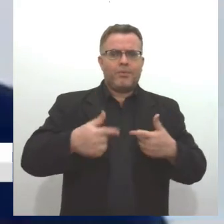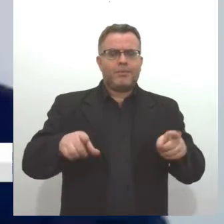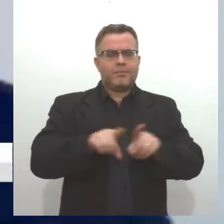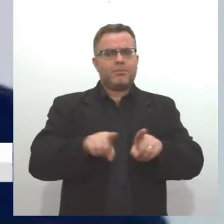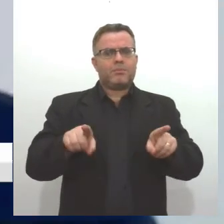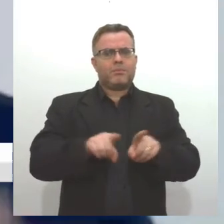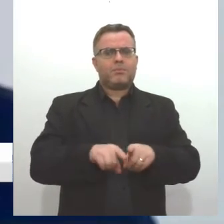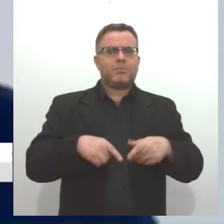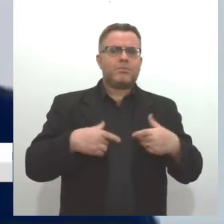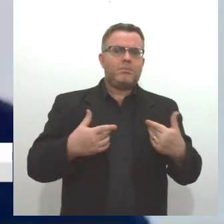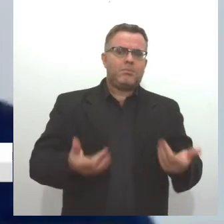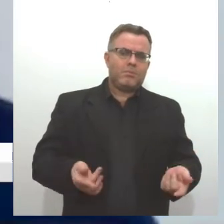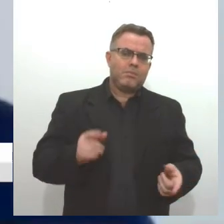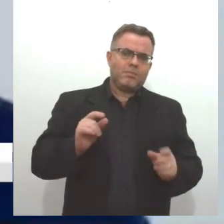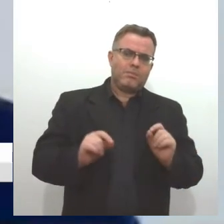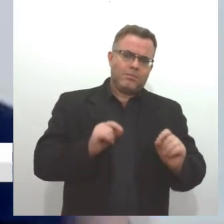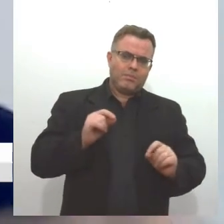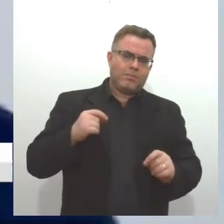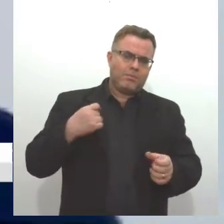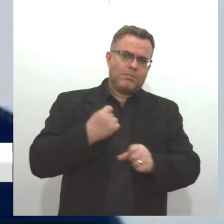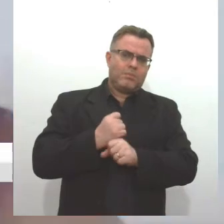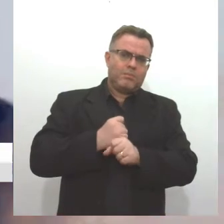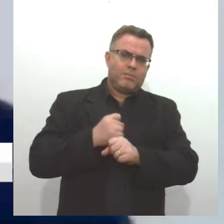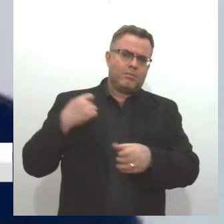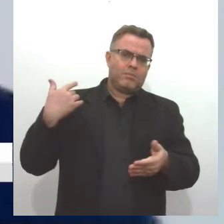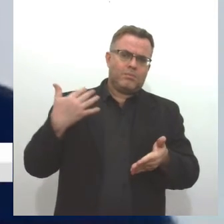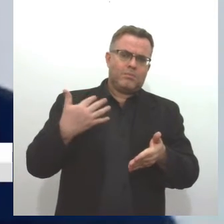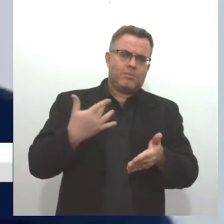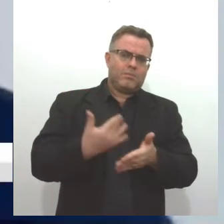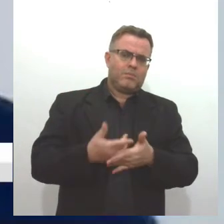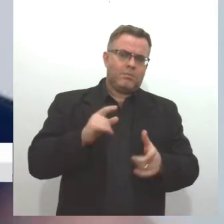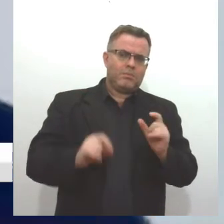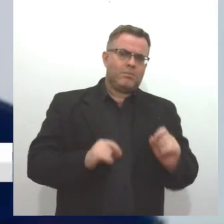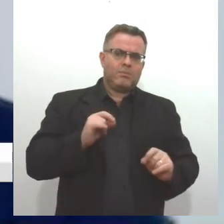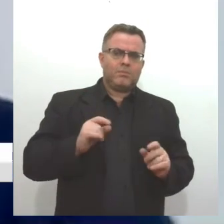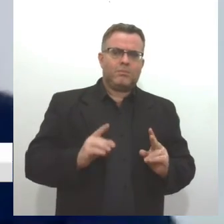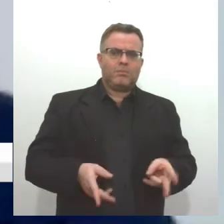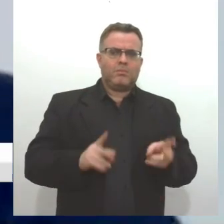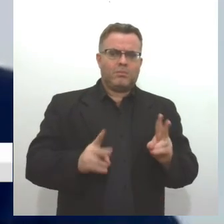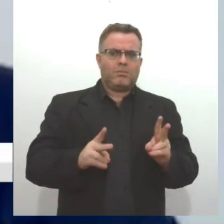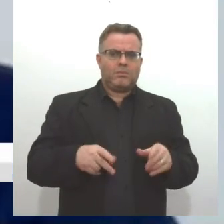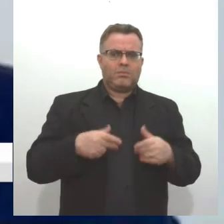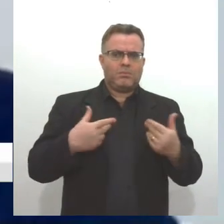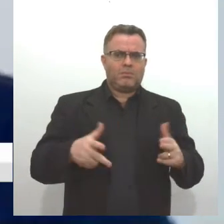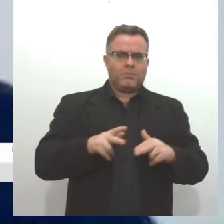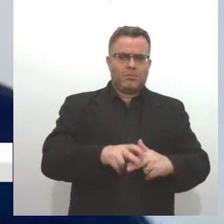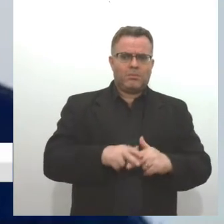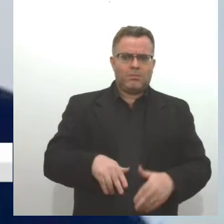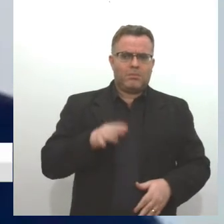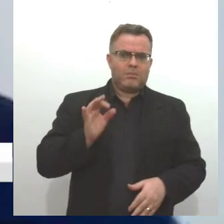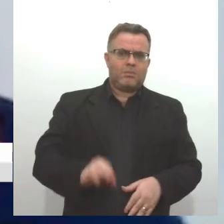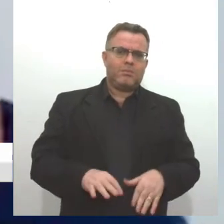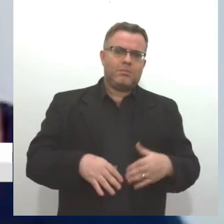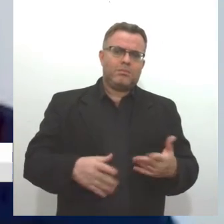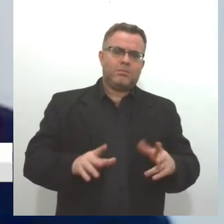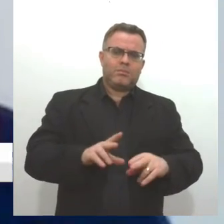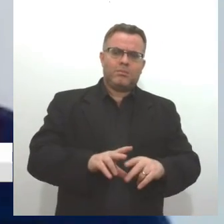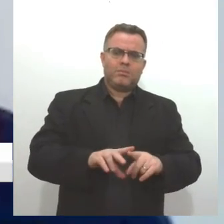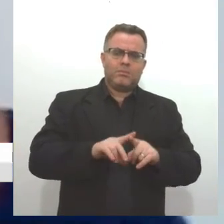o que a gente via durante muito tempo é que as ONGs estão fazendo, então está tudo certo. Mas a gente